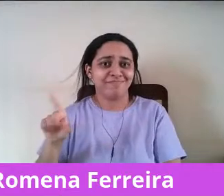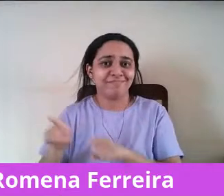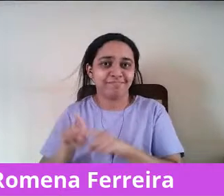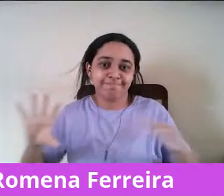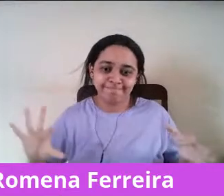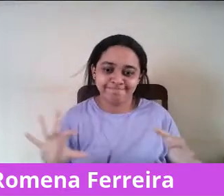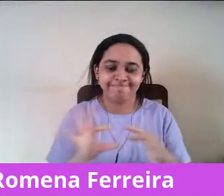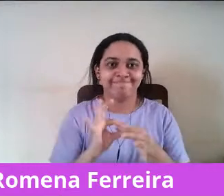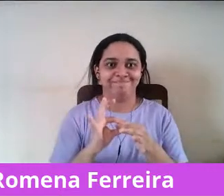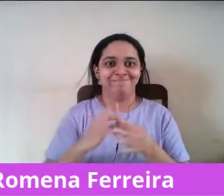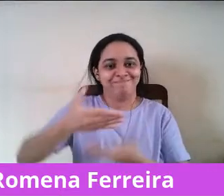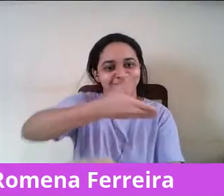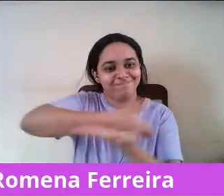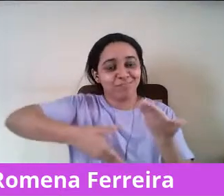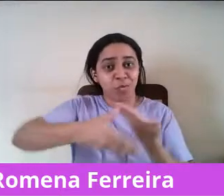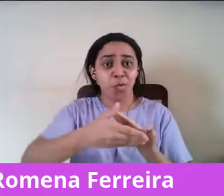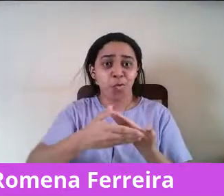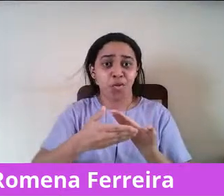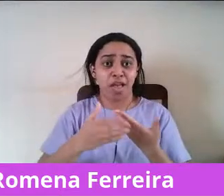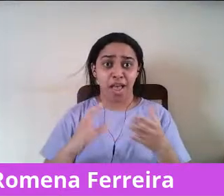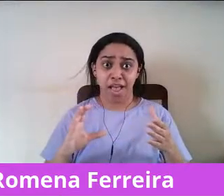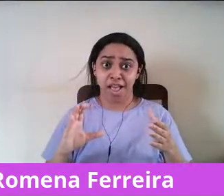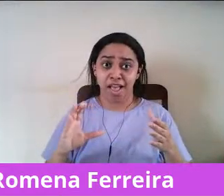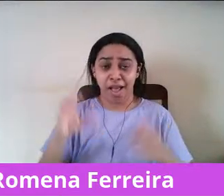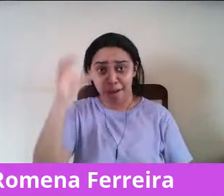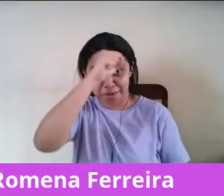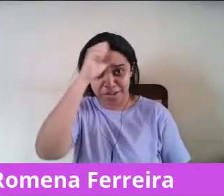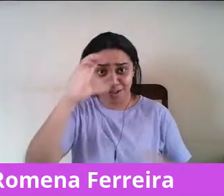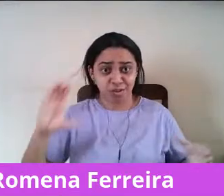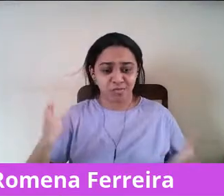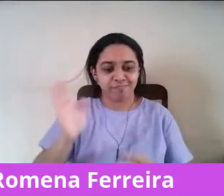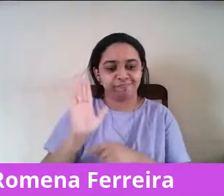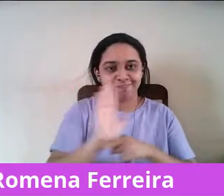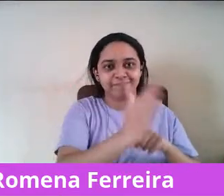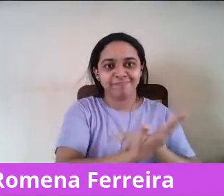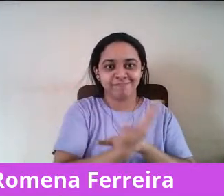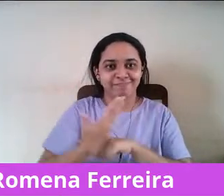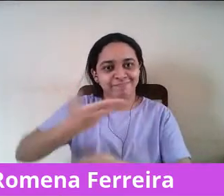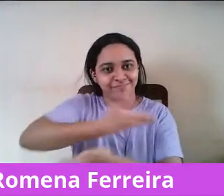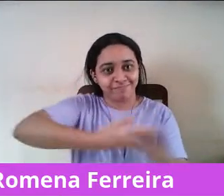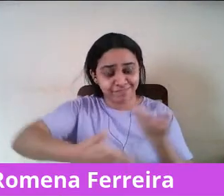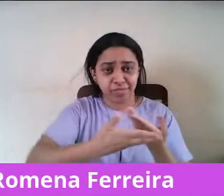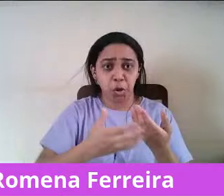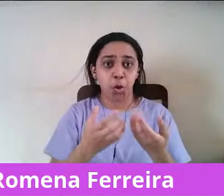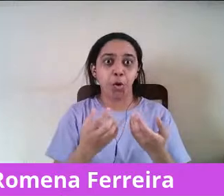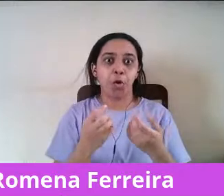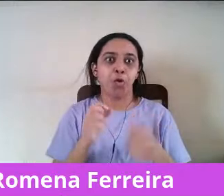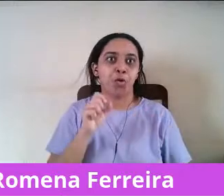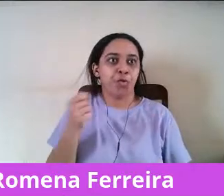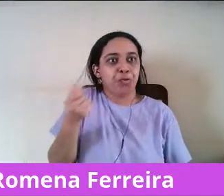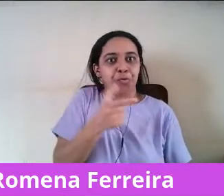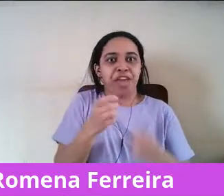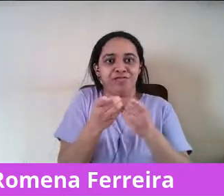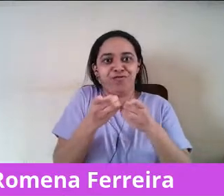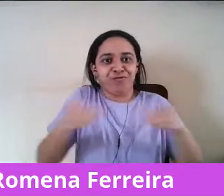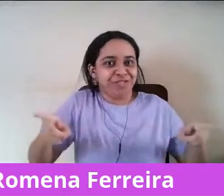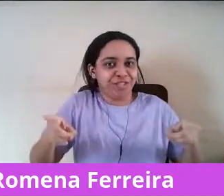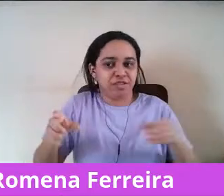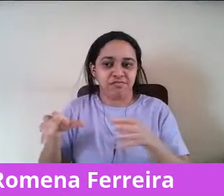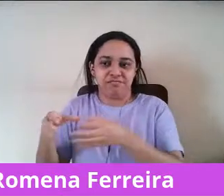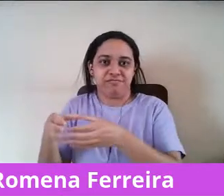gente coopera ao invés da gente dividir, né? Então, acho que é um pouco nessa linha. Eu queria agradecer a todo mundo que